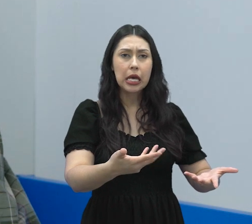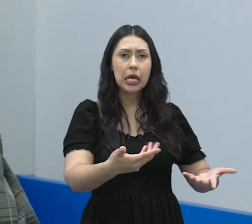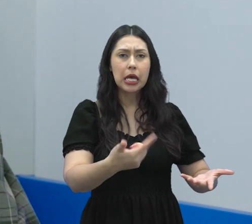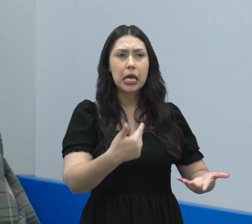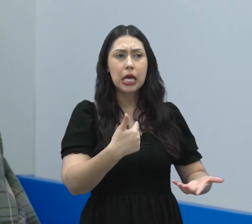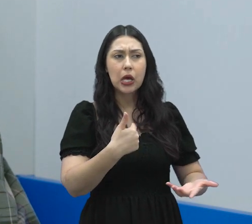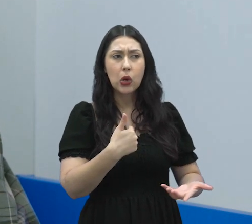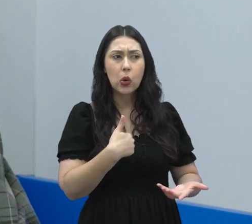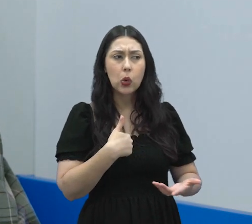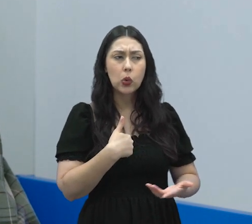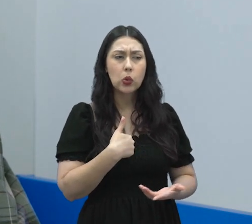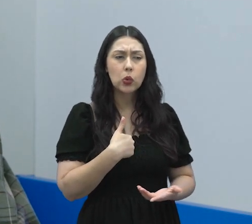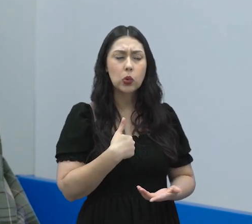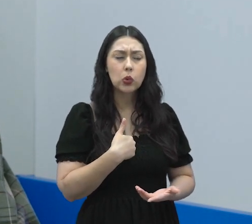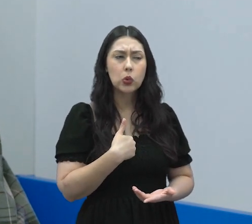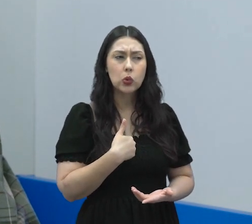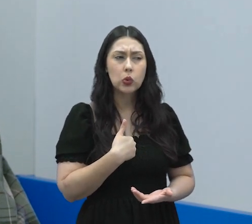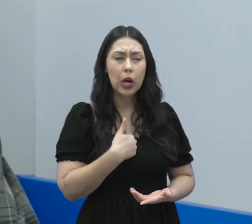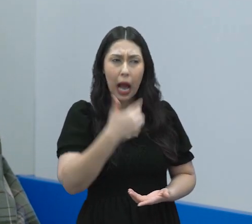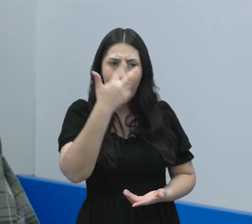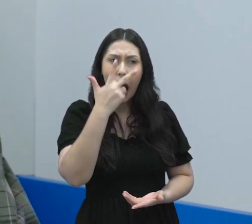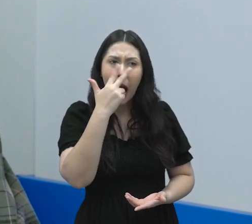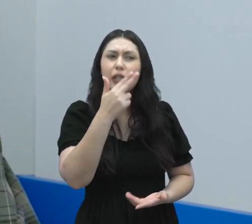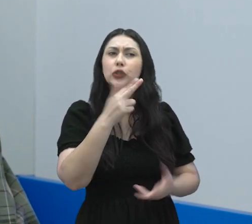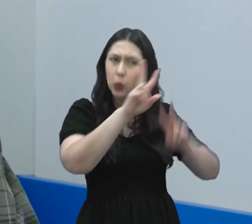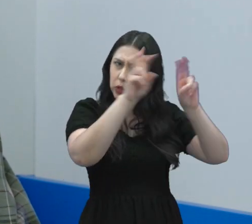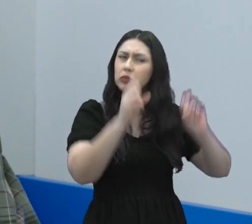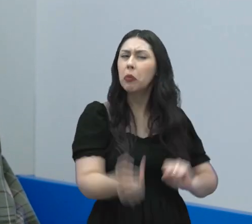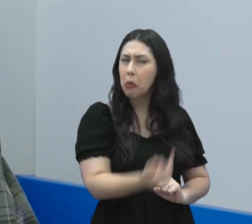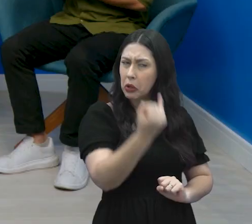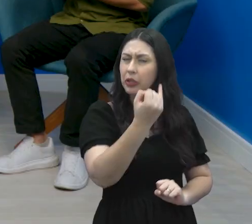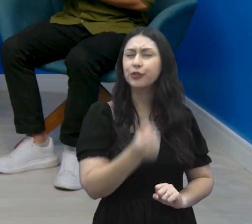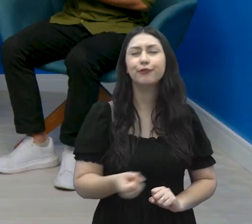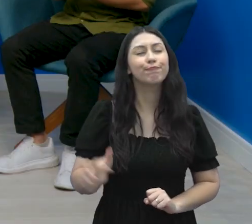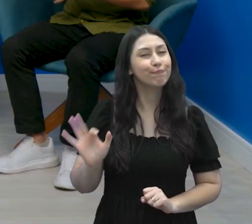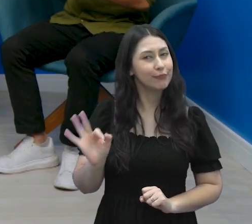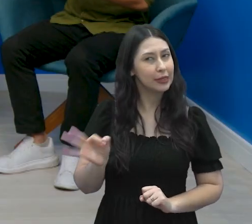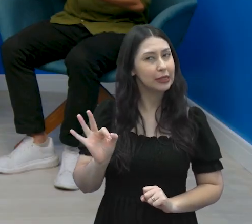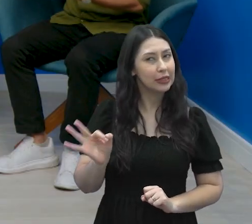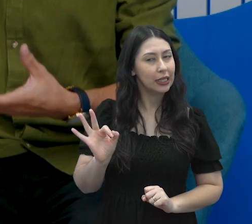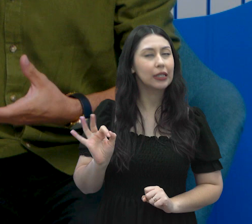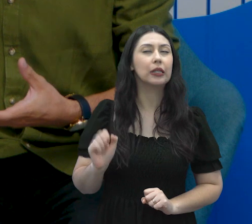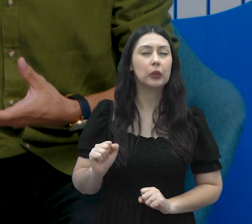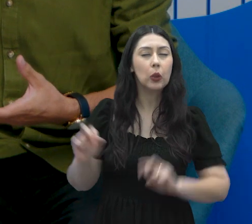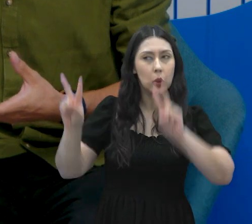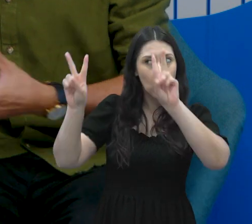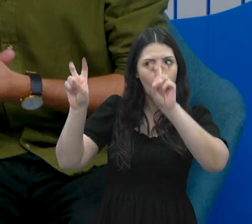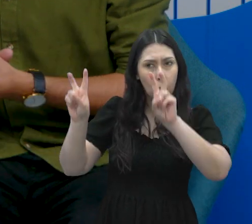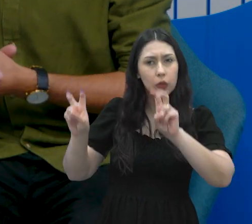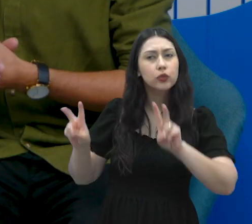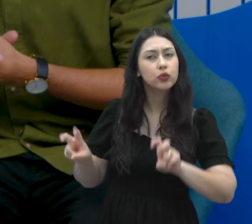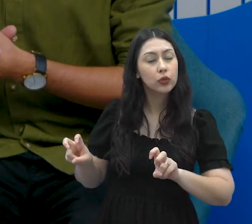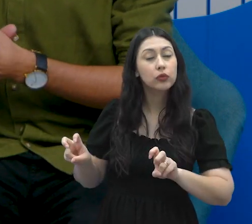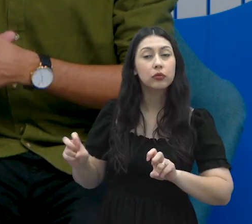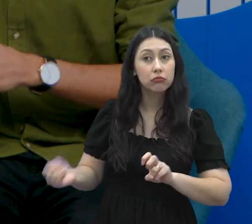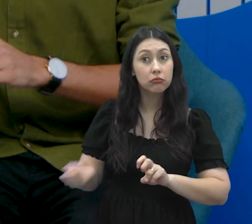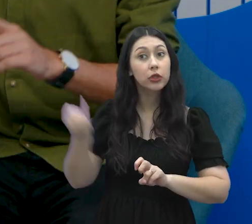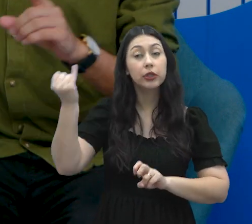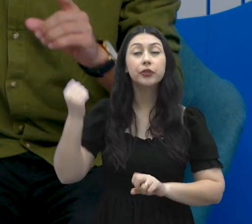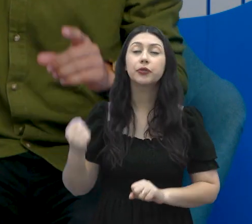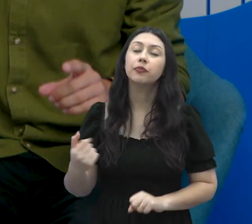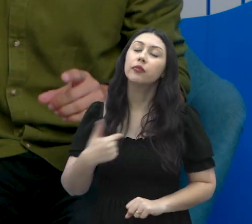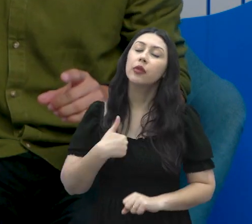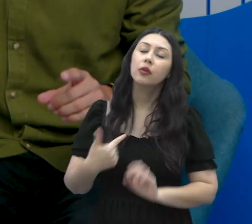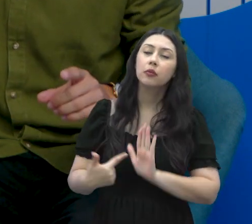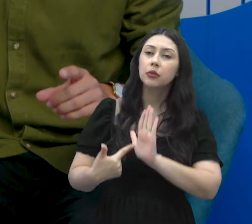Creio ser um tema importante nesse momento. Sem dúvida. Sem dúvida, vários assuntos que a gente vai abordar aqui. Eu